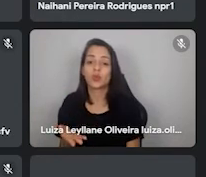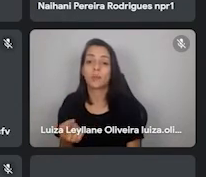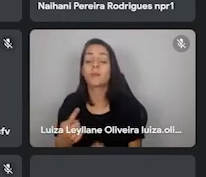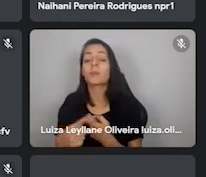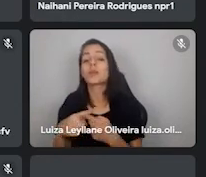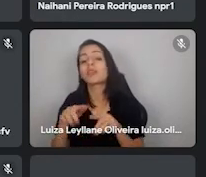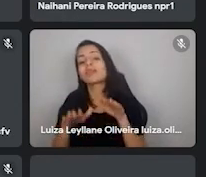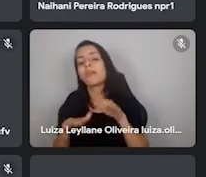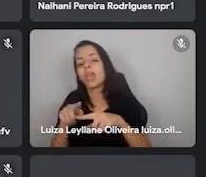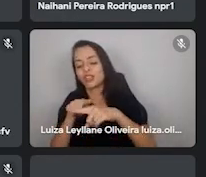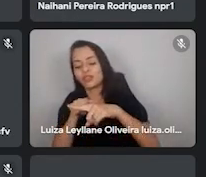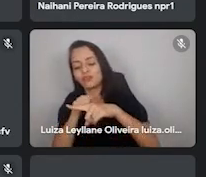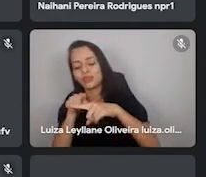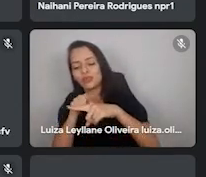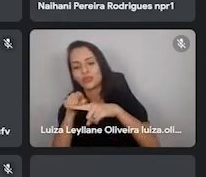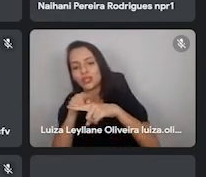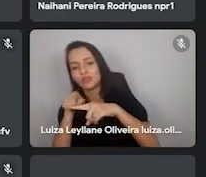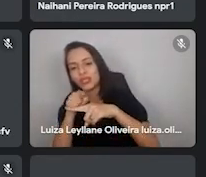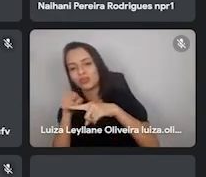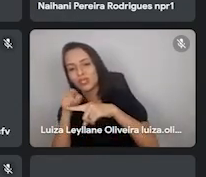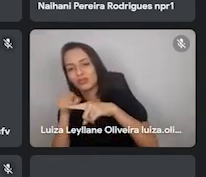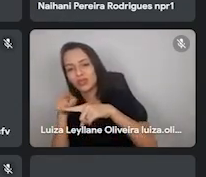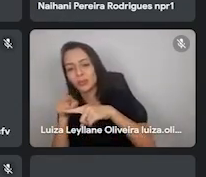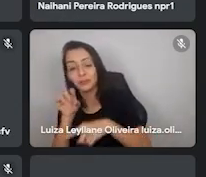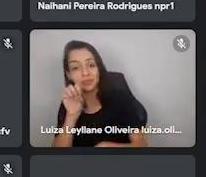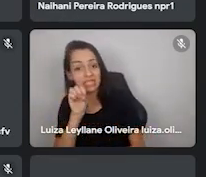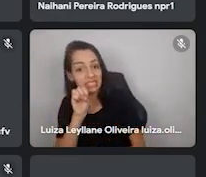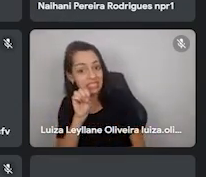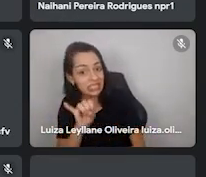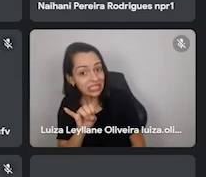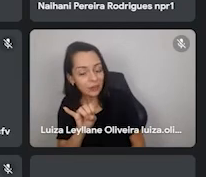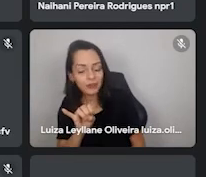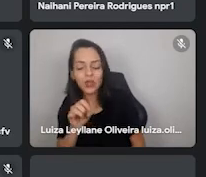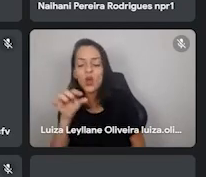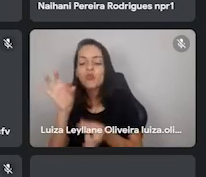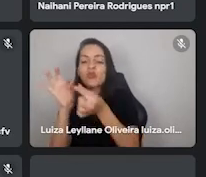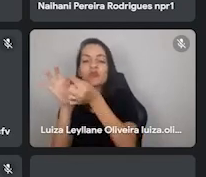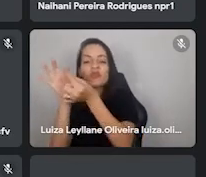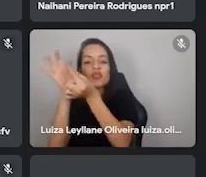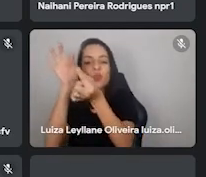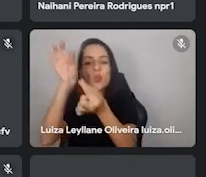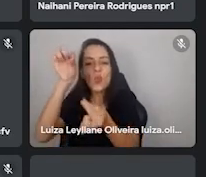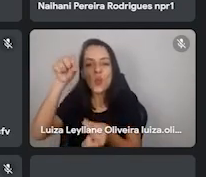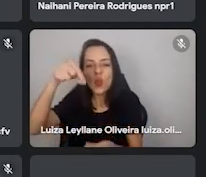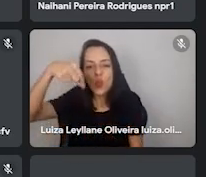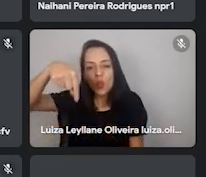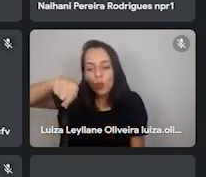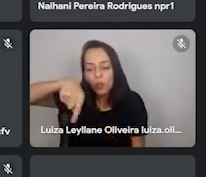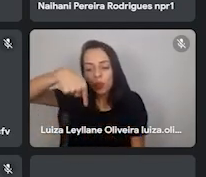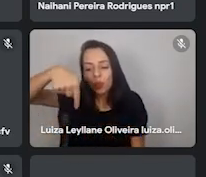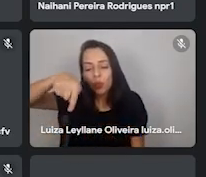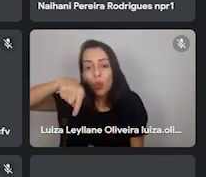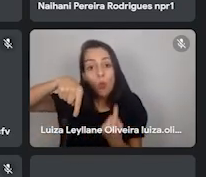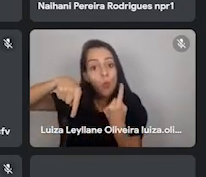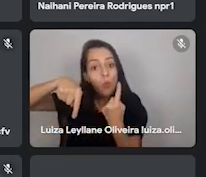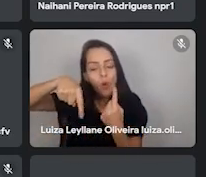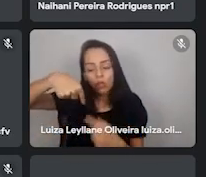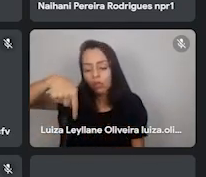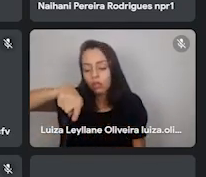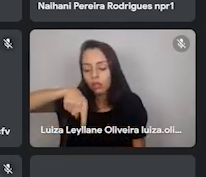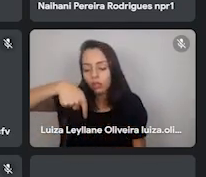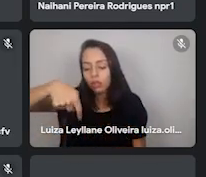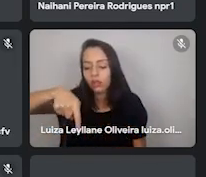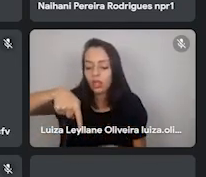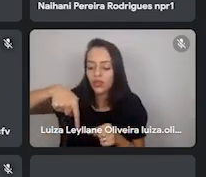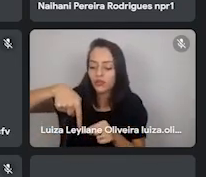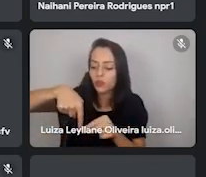Um fio só, se não tiver uma resistência, não tiver uma diferença de potencial ali no sistema,